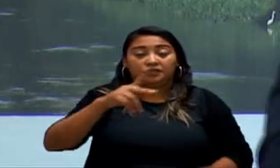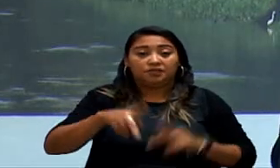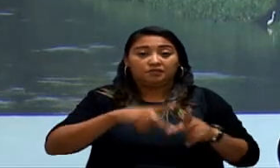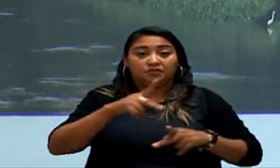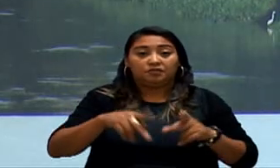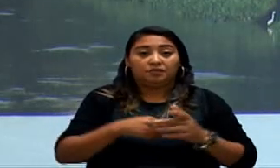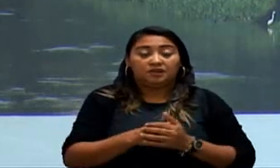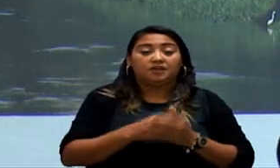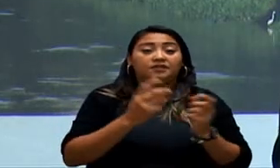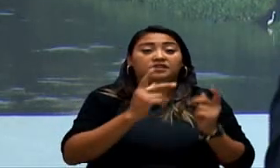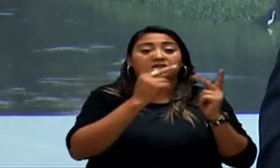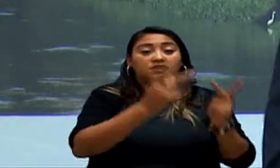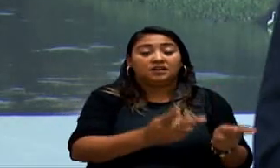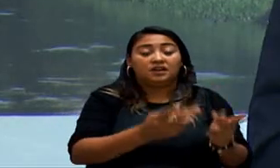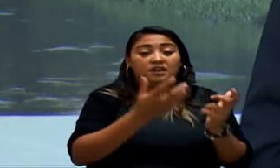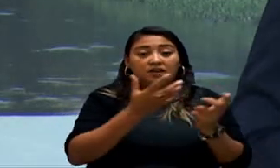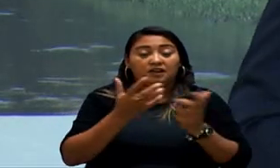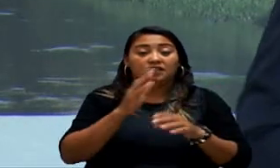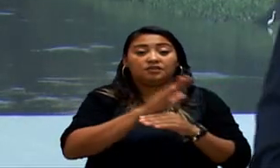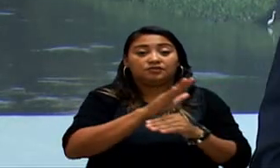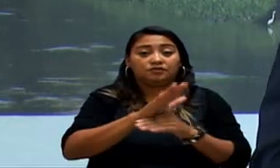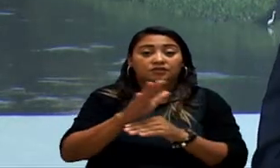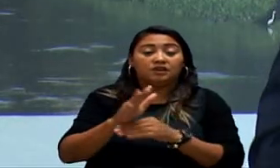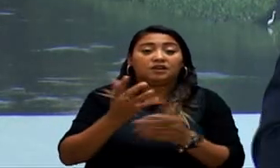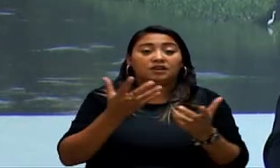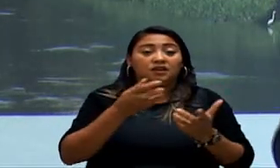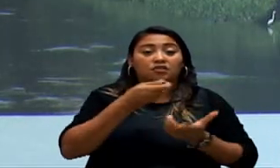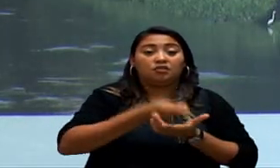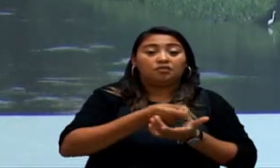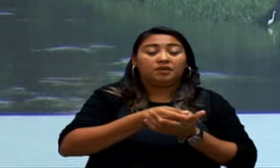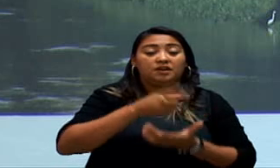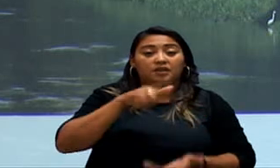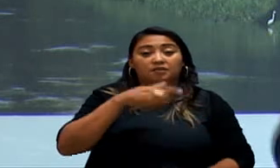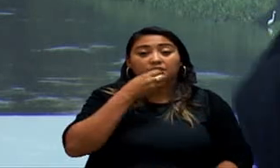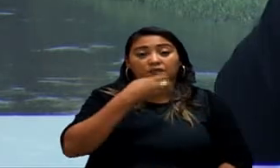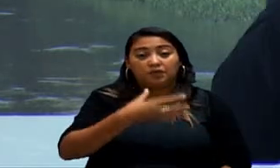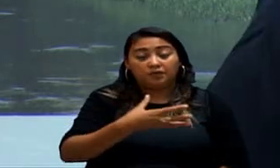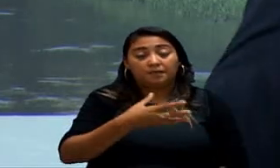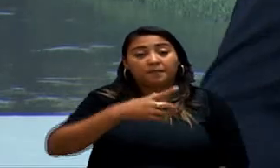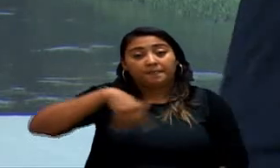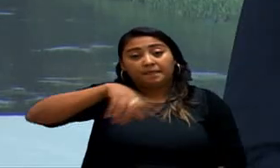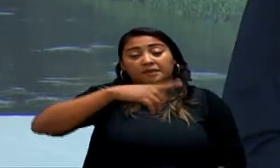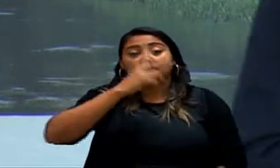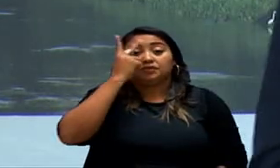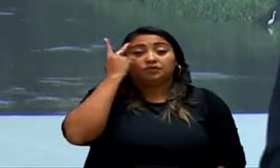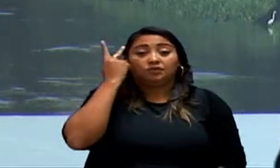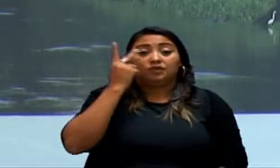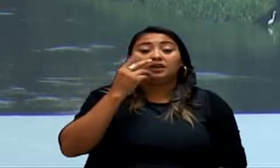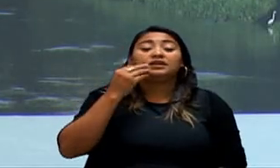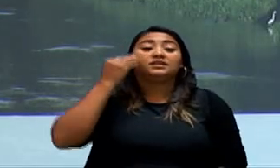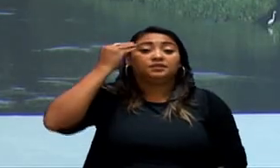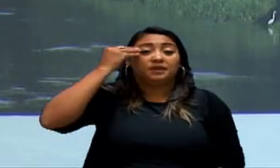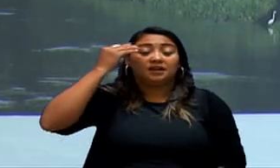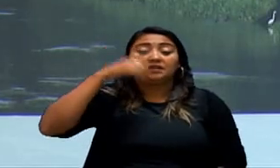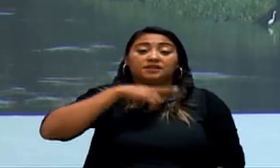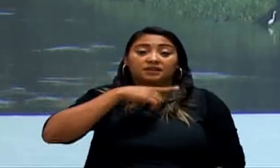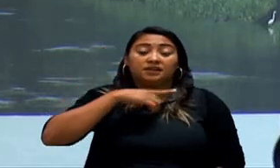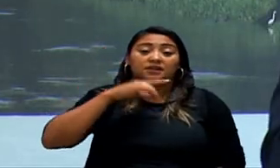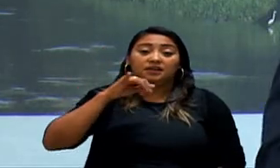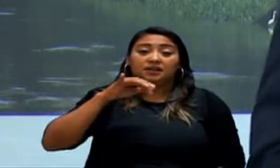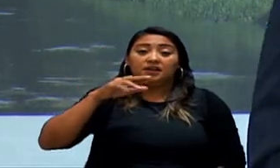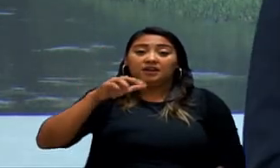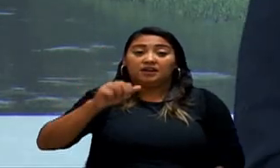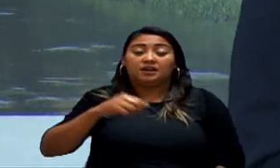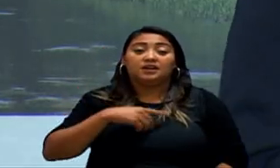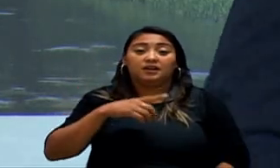Vou te visitar, quero te ajudar, quero cobrar. Isso é muito bem-vindo para quem tem experiência, que nem a vereadora Yara, Ítalo. Então,